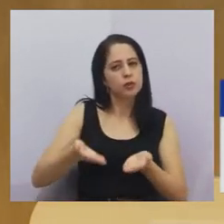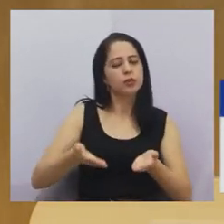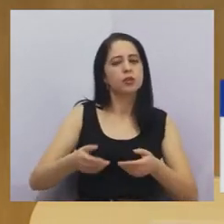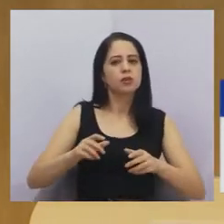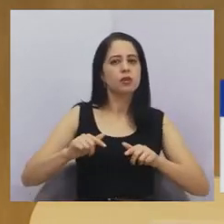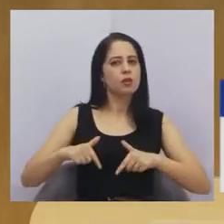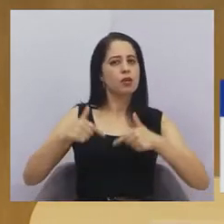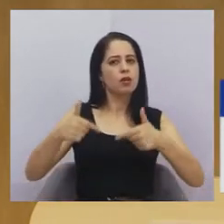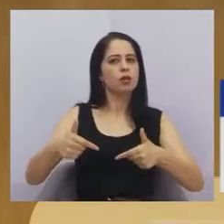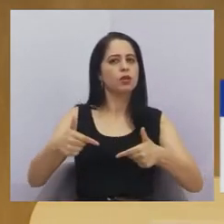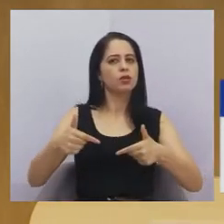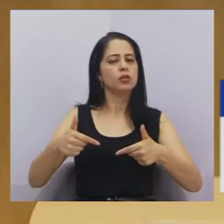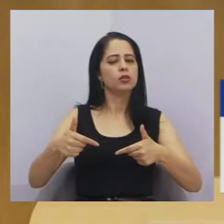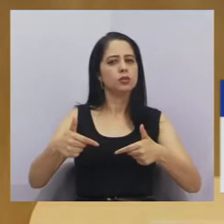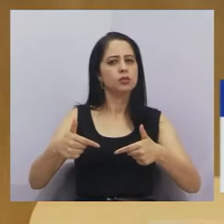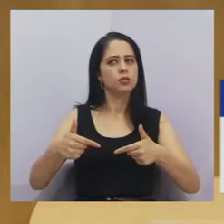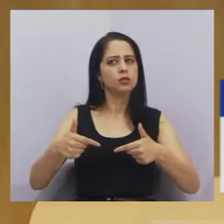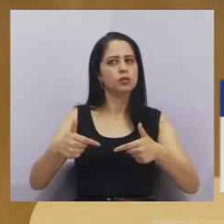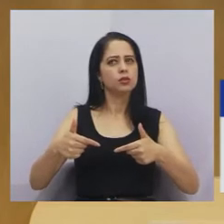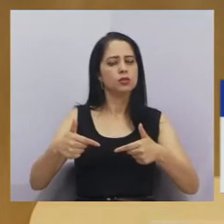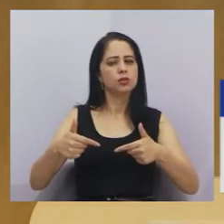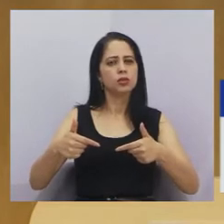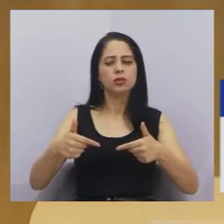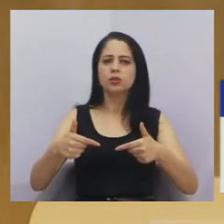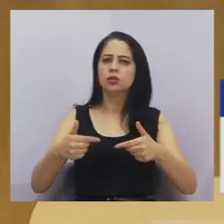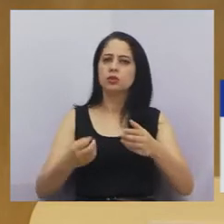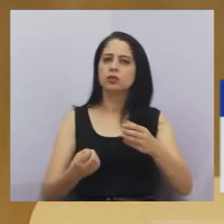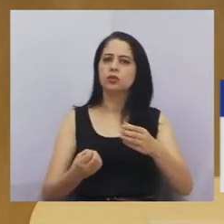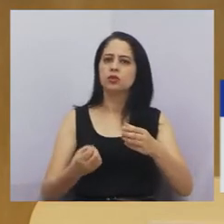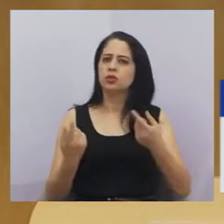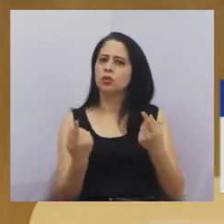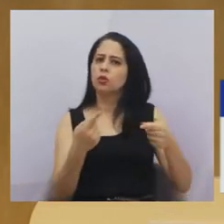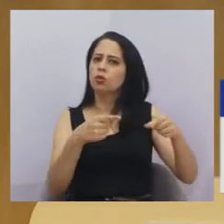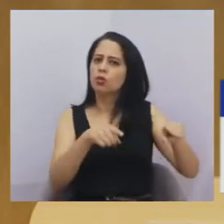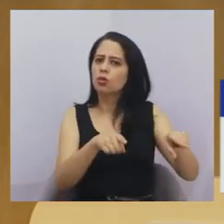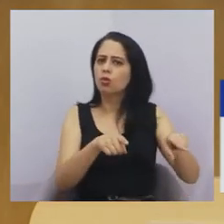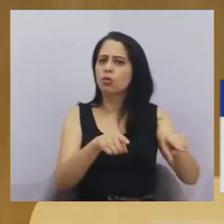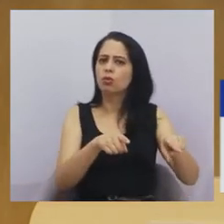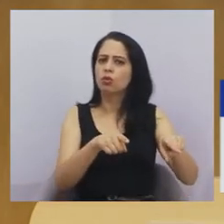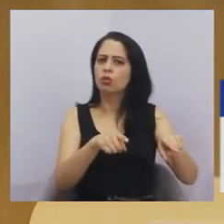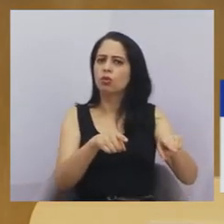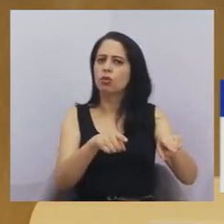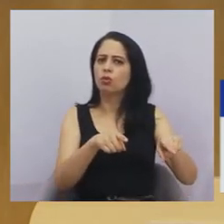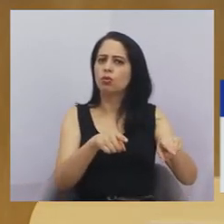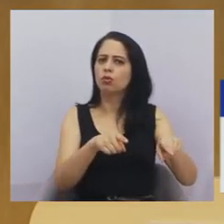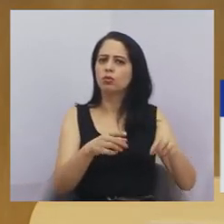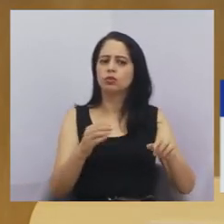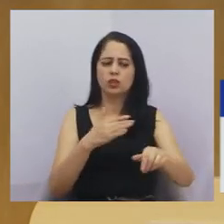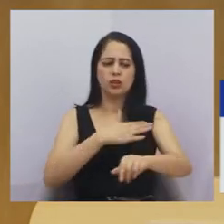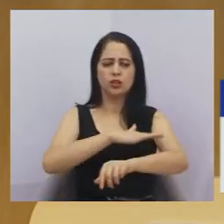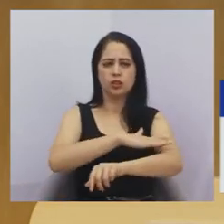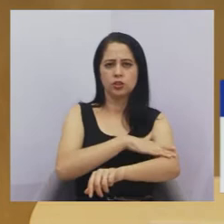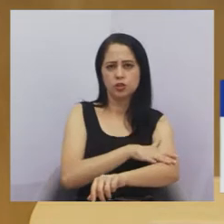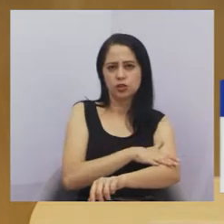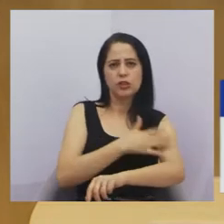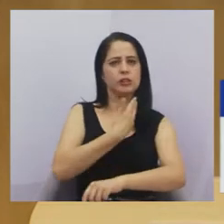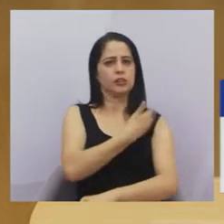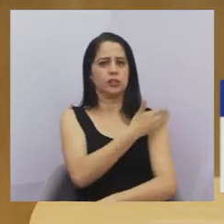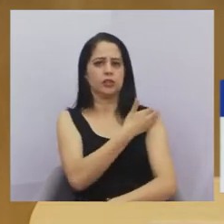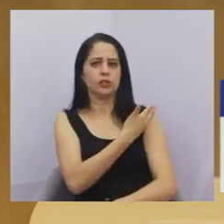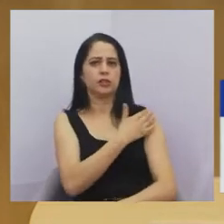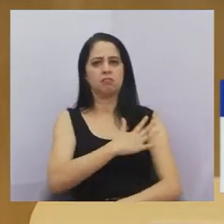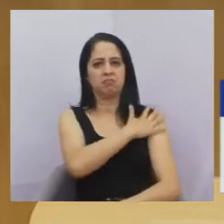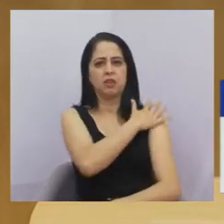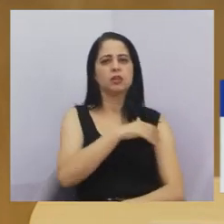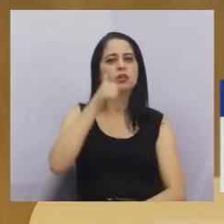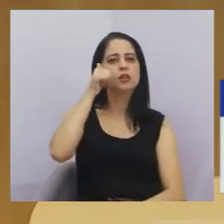públicas para eliminar todas as formas de discriminação e violência contra todas as mulheres e meninas e fortalecer a